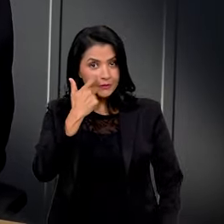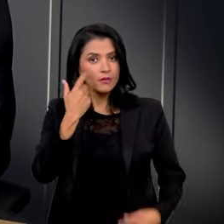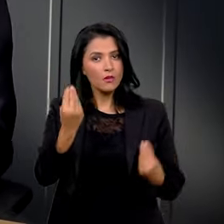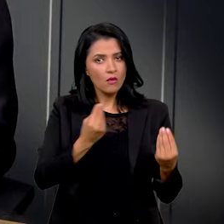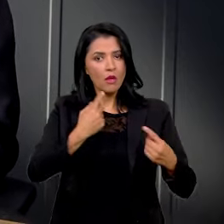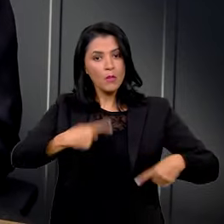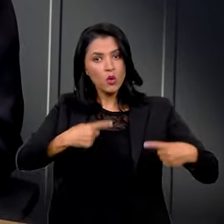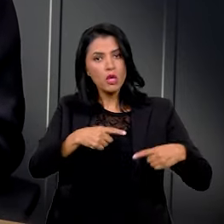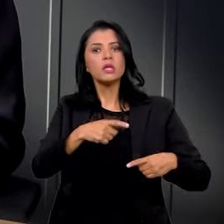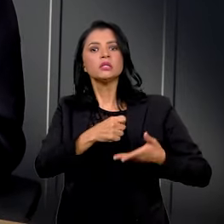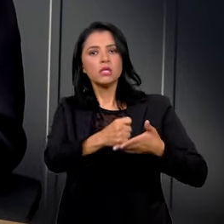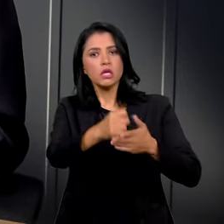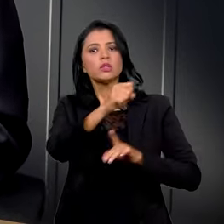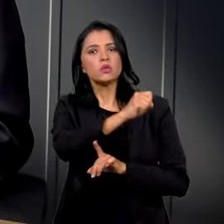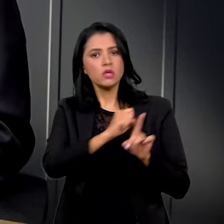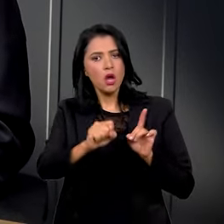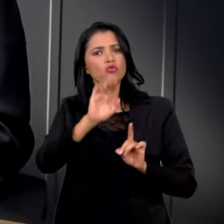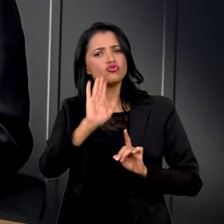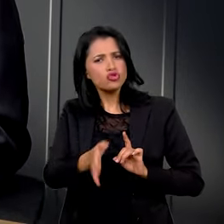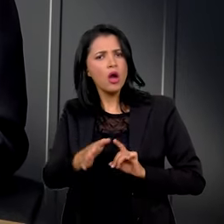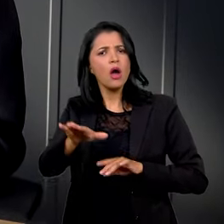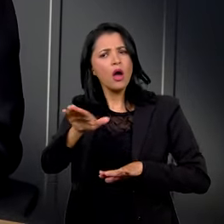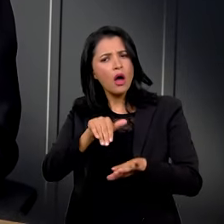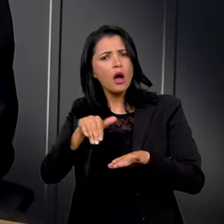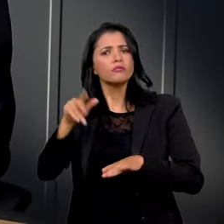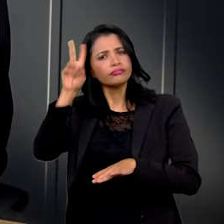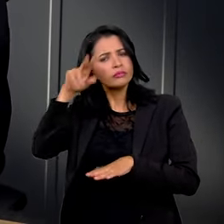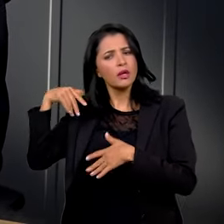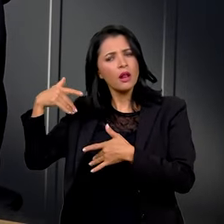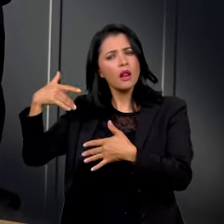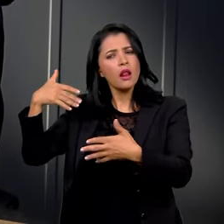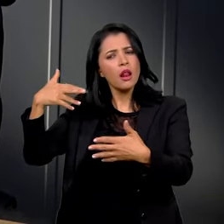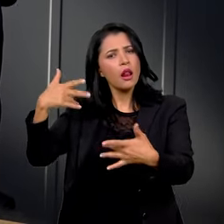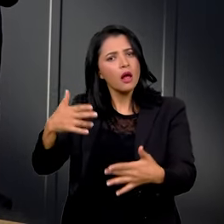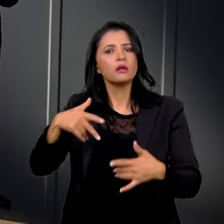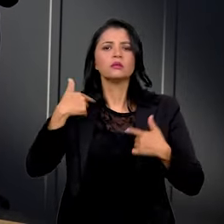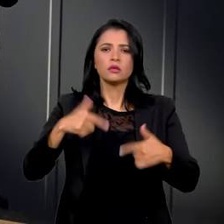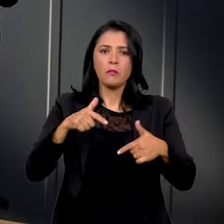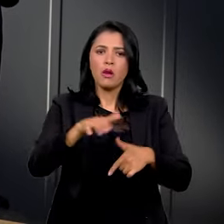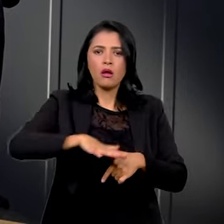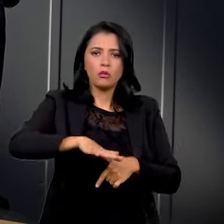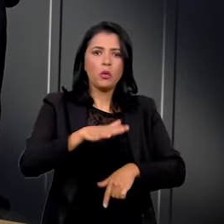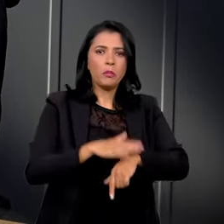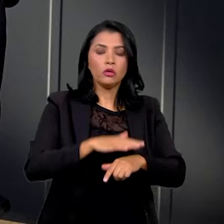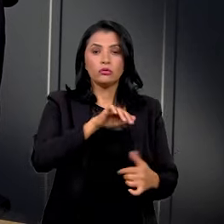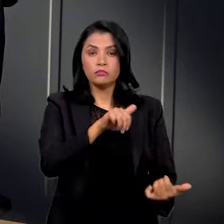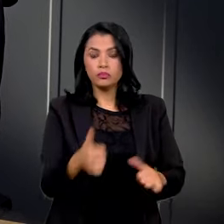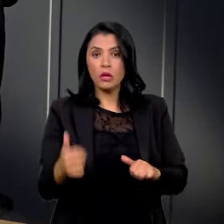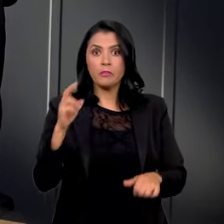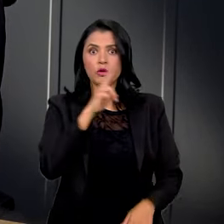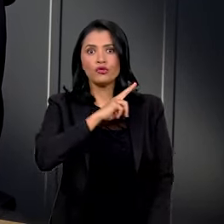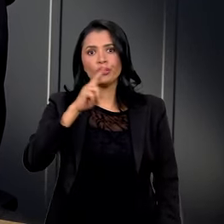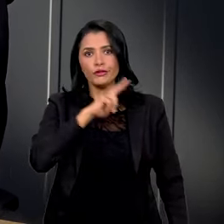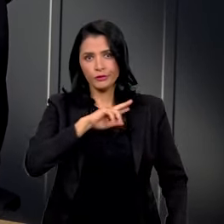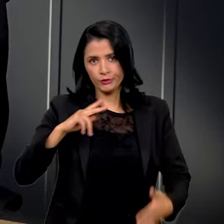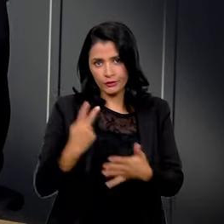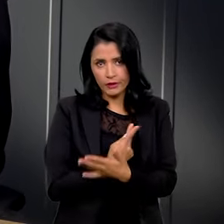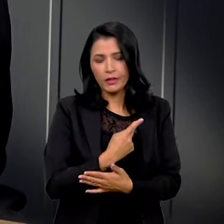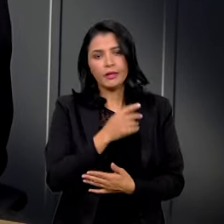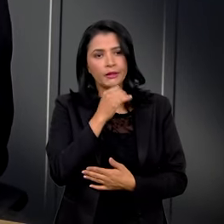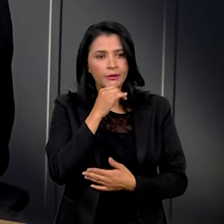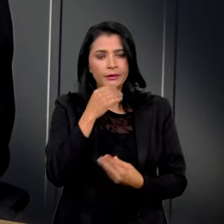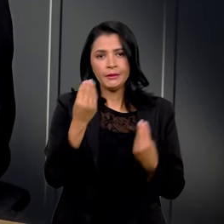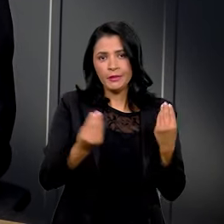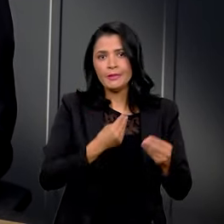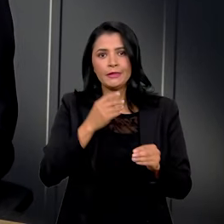política de assistência social ela já vem sendo convocada na histórica ente a atuar nas situações de calamidade pública e emergência as situações